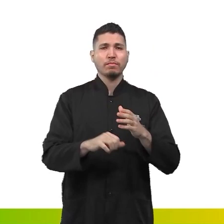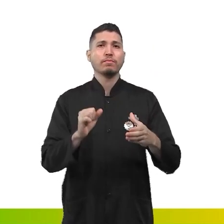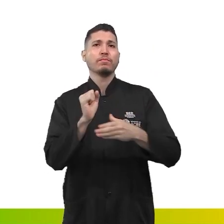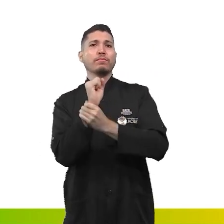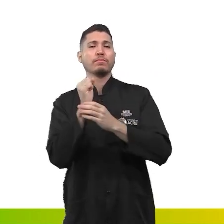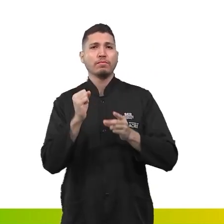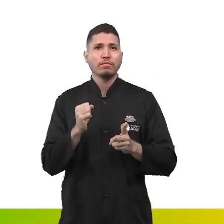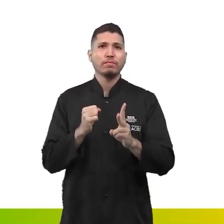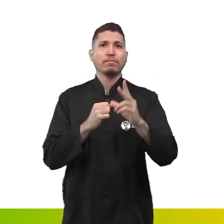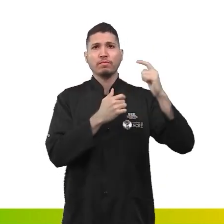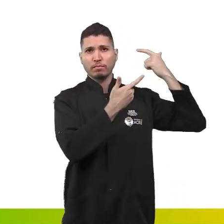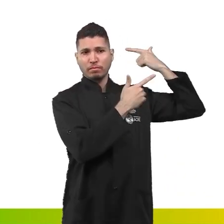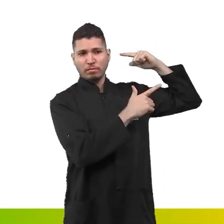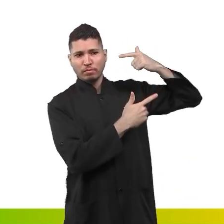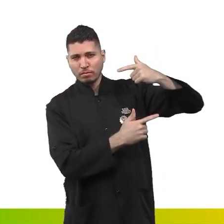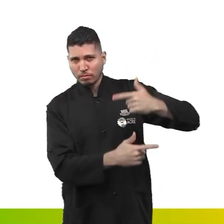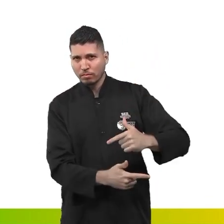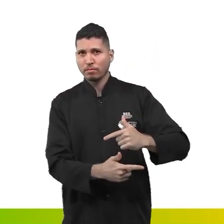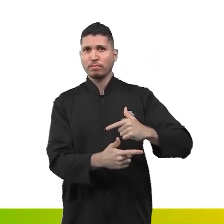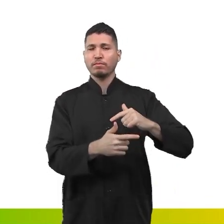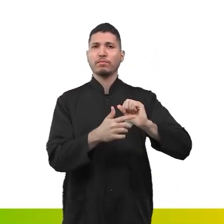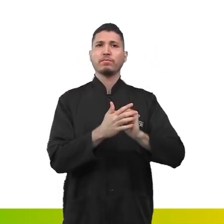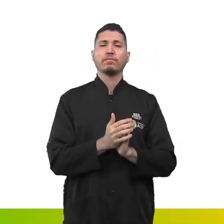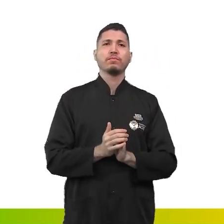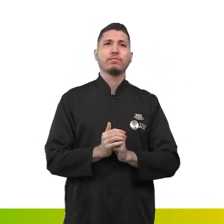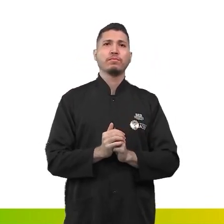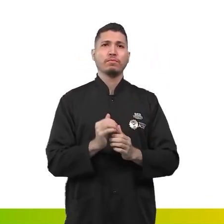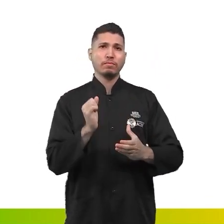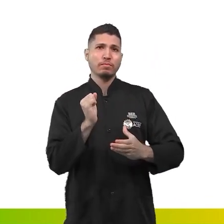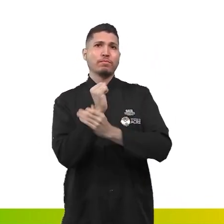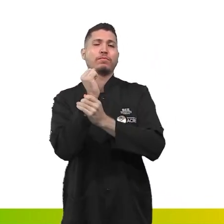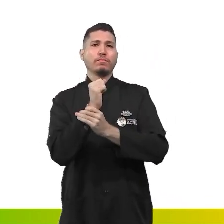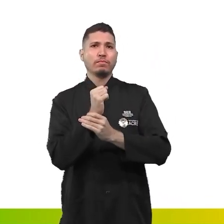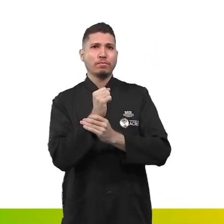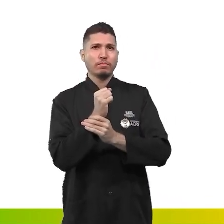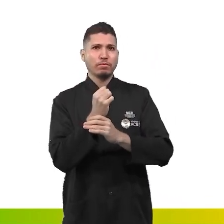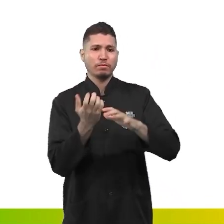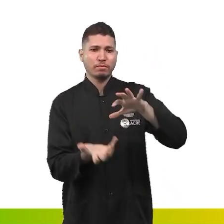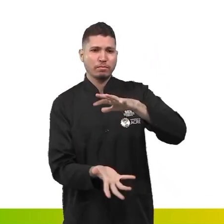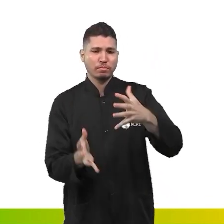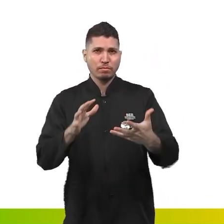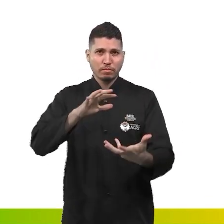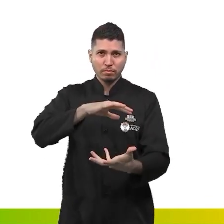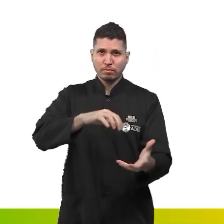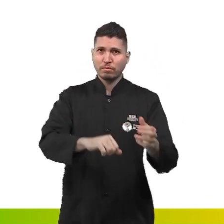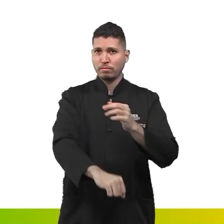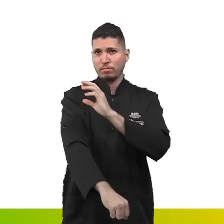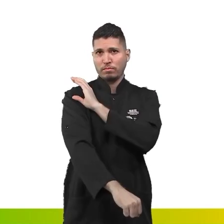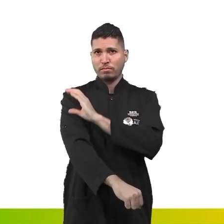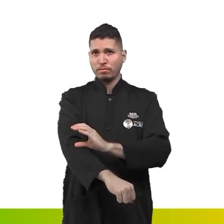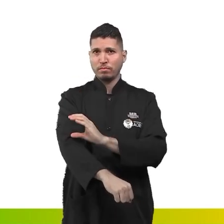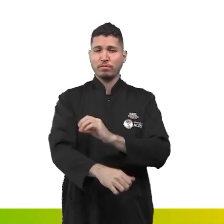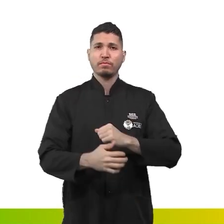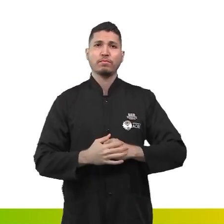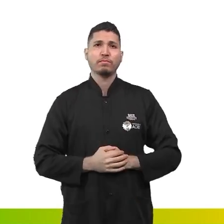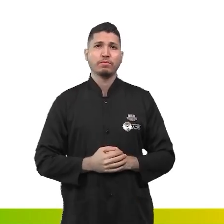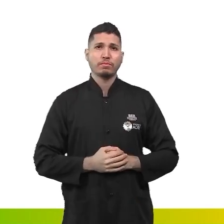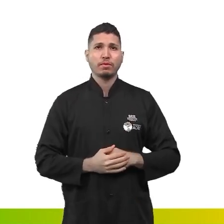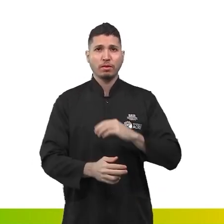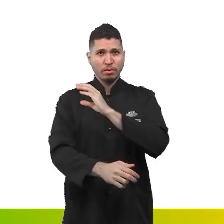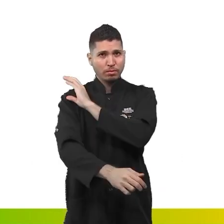das tradições e, ao mesmo tempo, permite a transformação cultural. A cultura, por sua